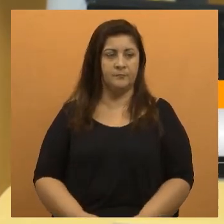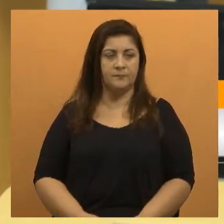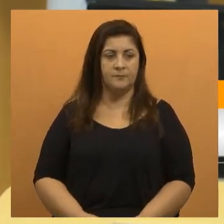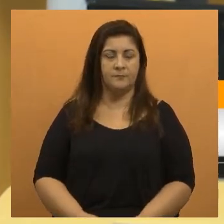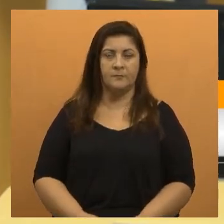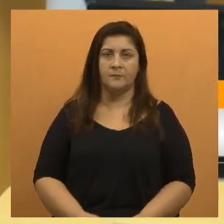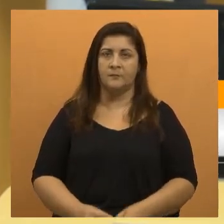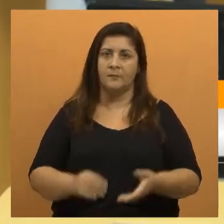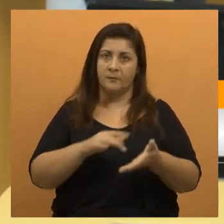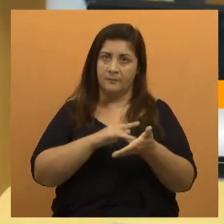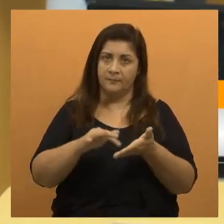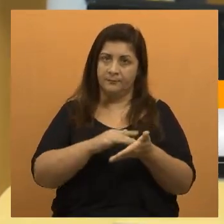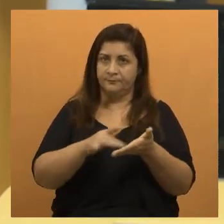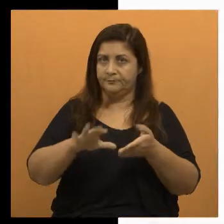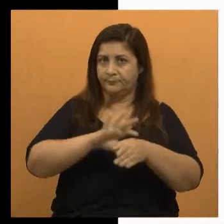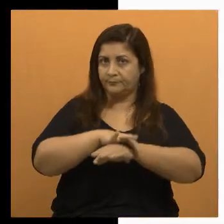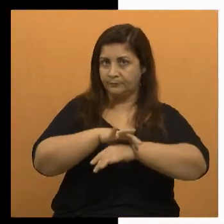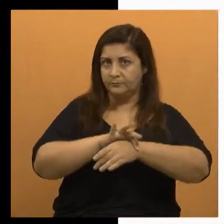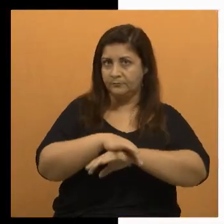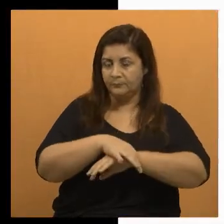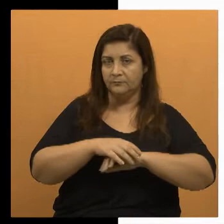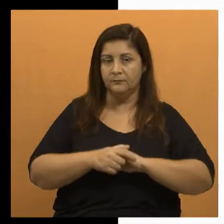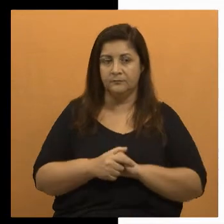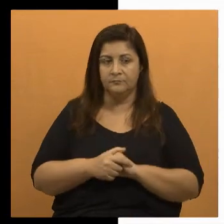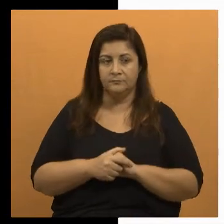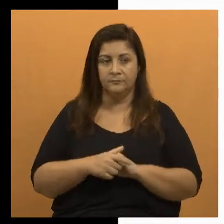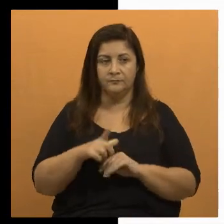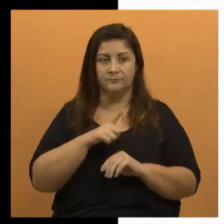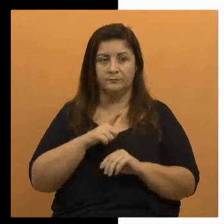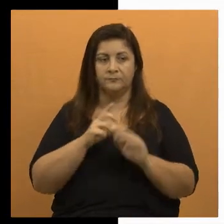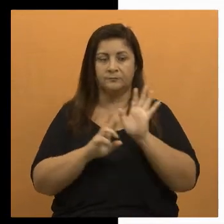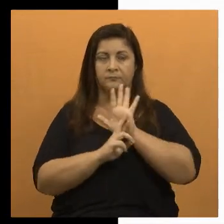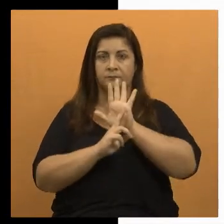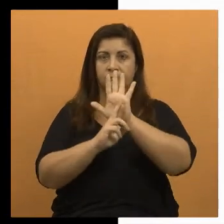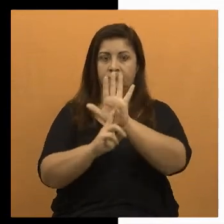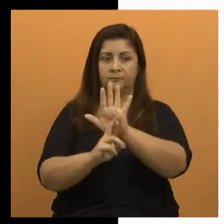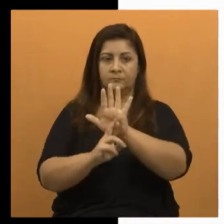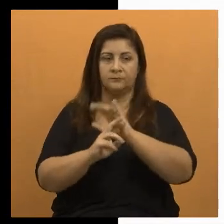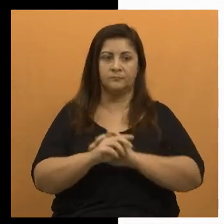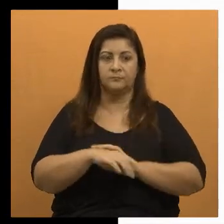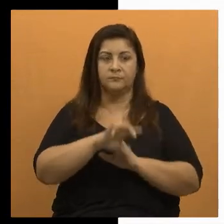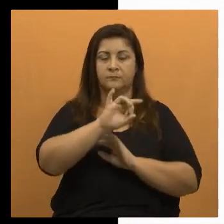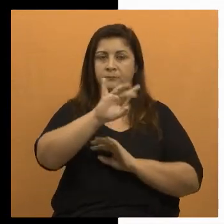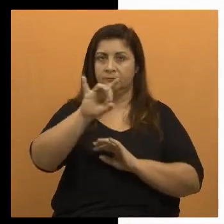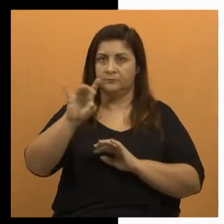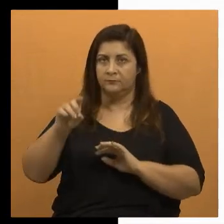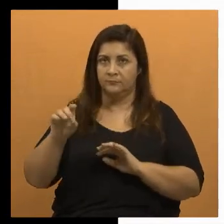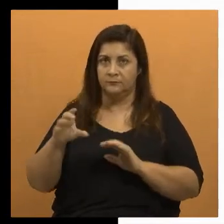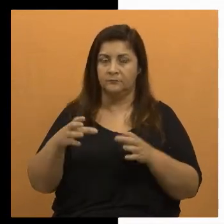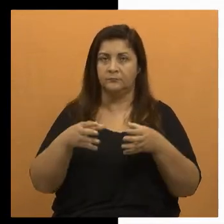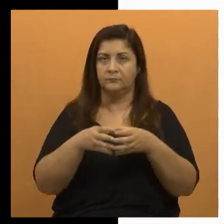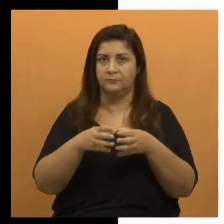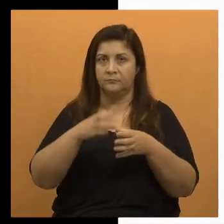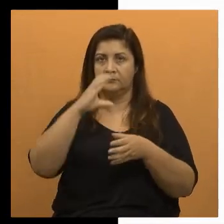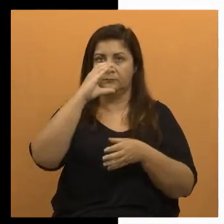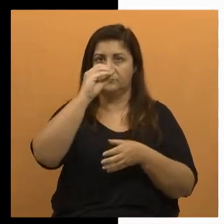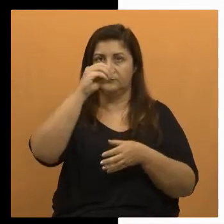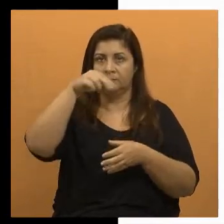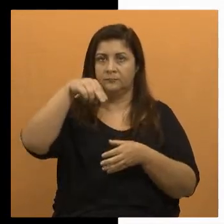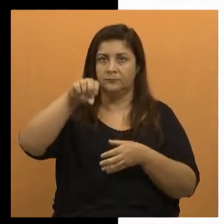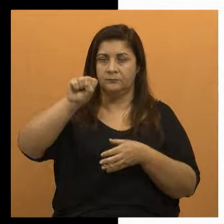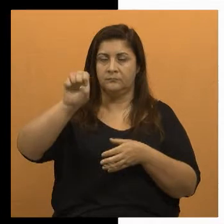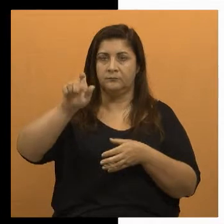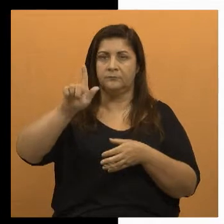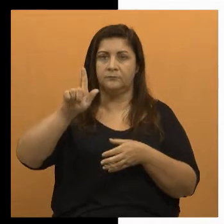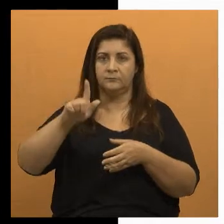A Secretaria de Segurança Pública tem como representantes em cada Conseg o comandante da Polícia Militar